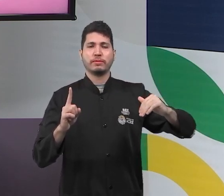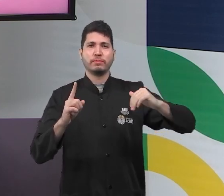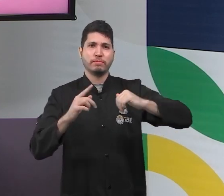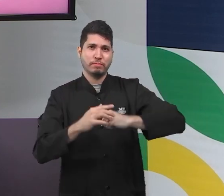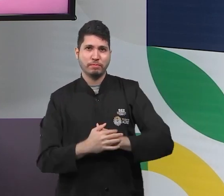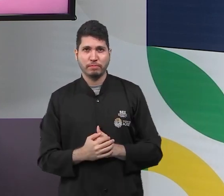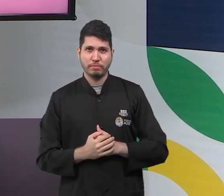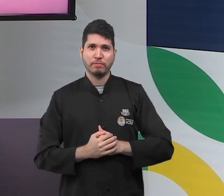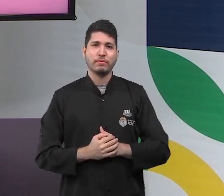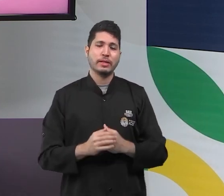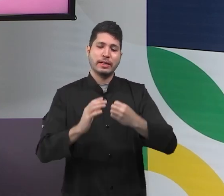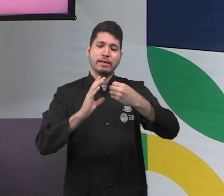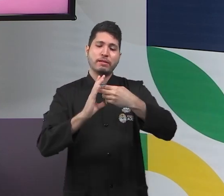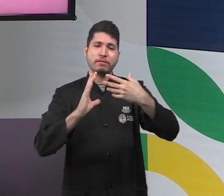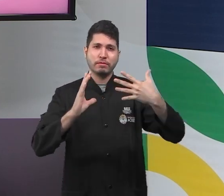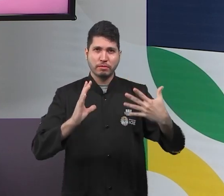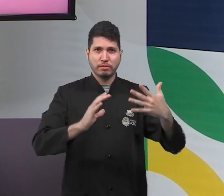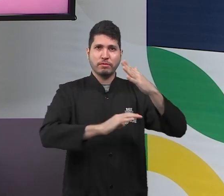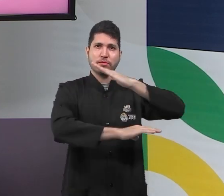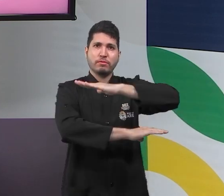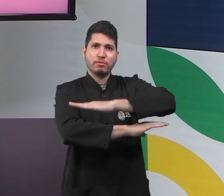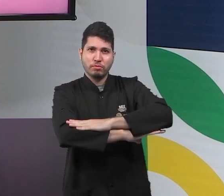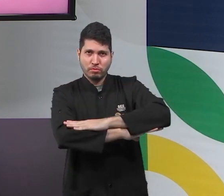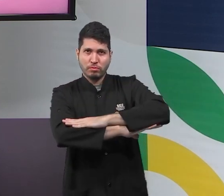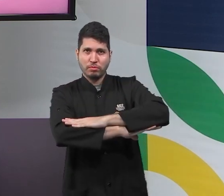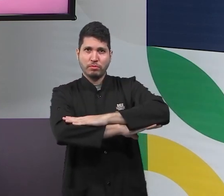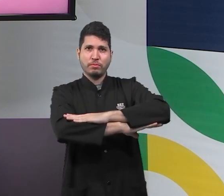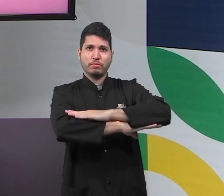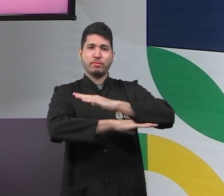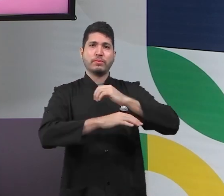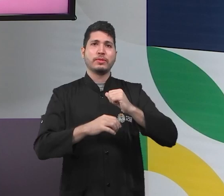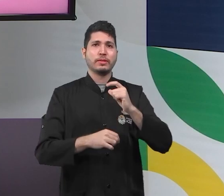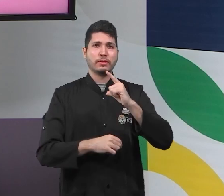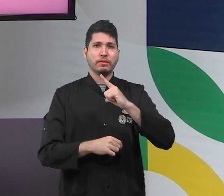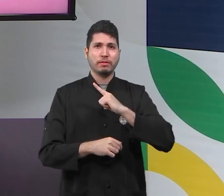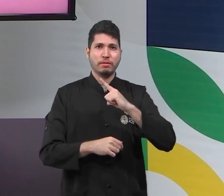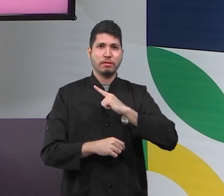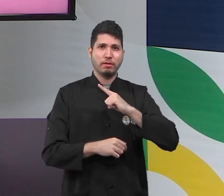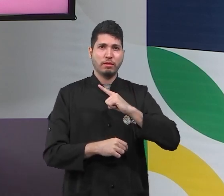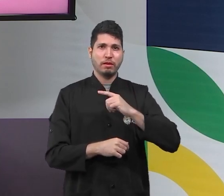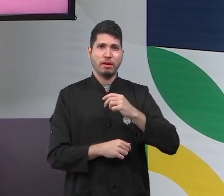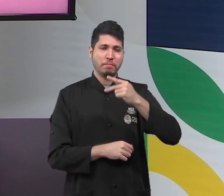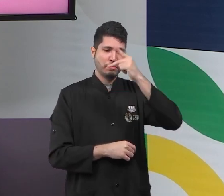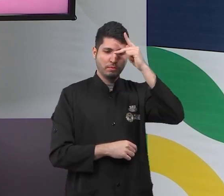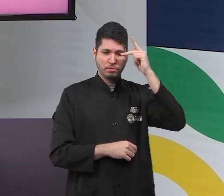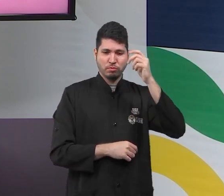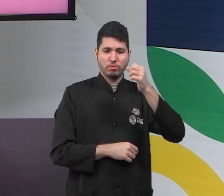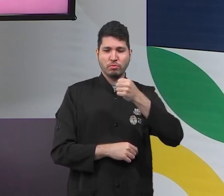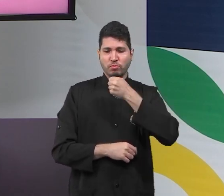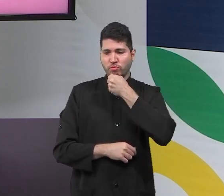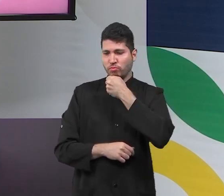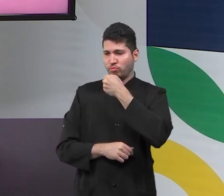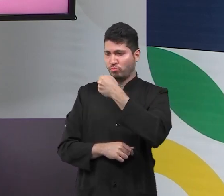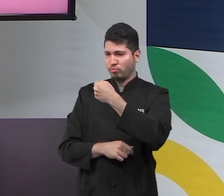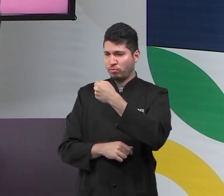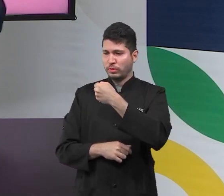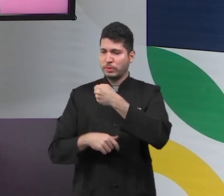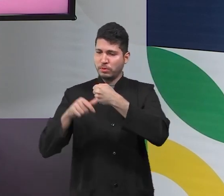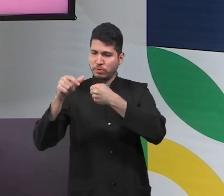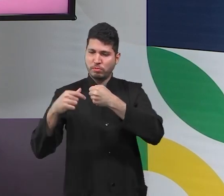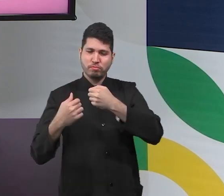la entrevista? Tem que ter um entrevistador e um entrevistado, ou seja, a pessoa al quem o